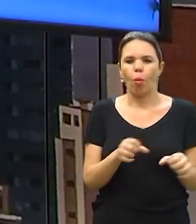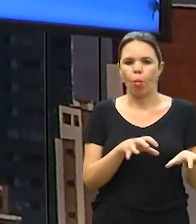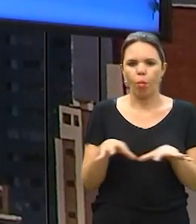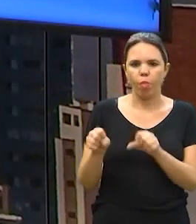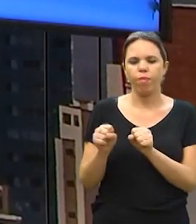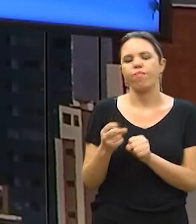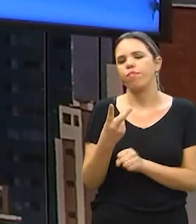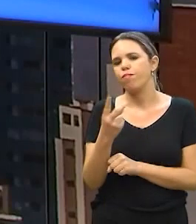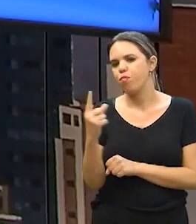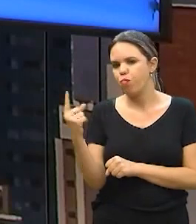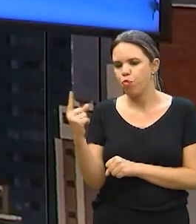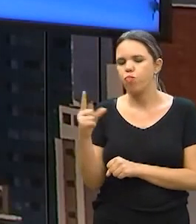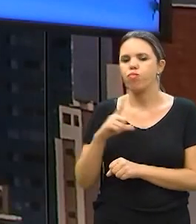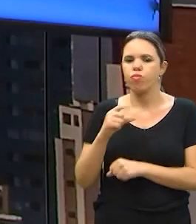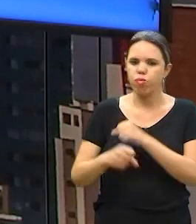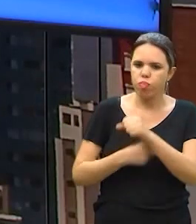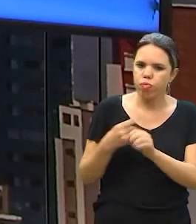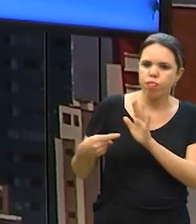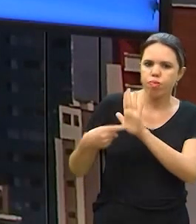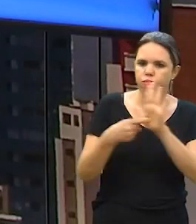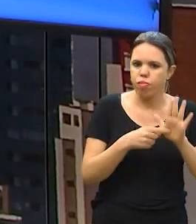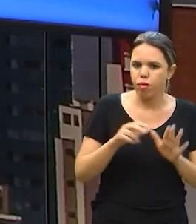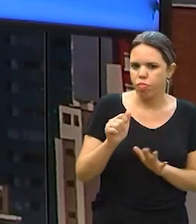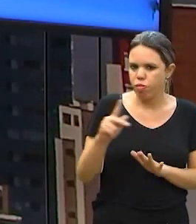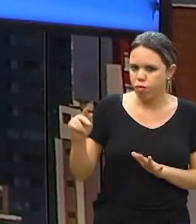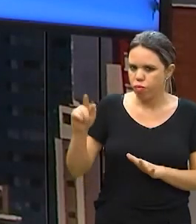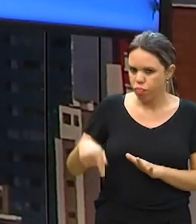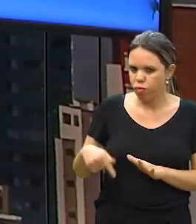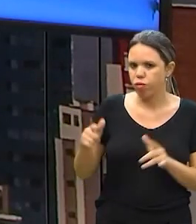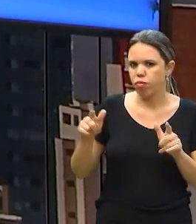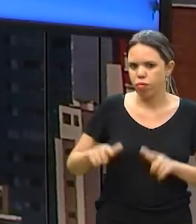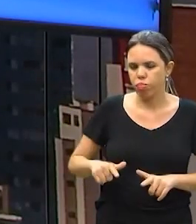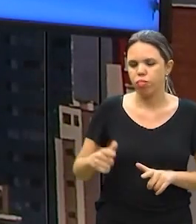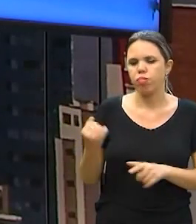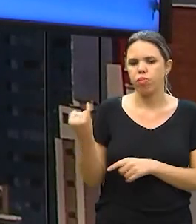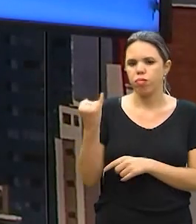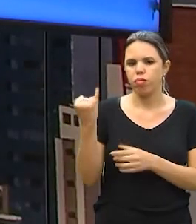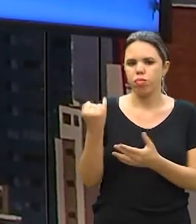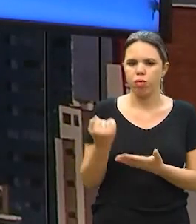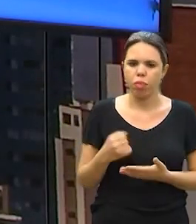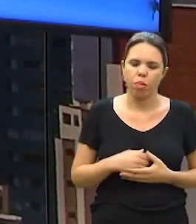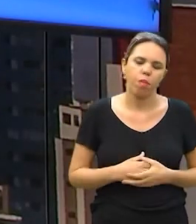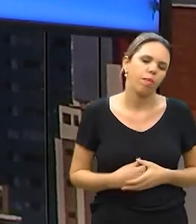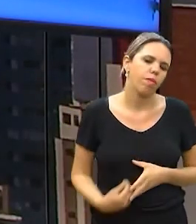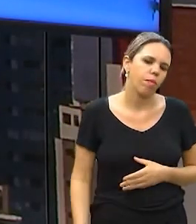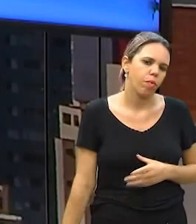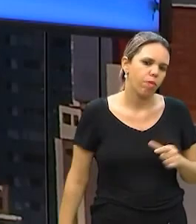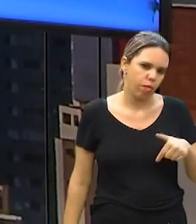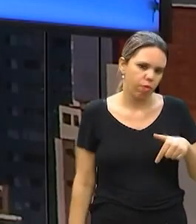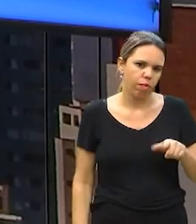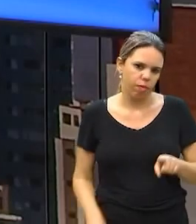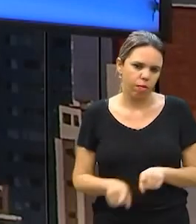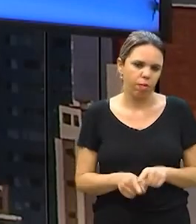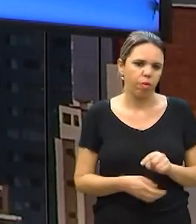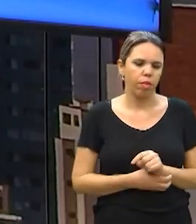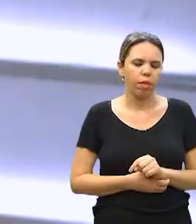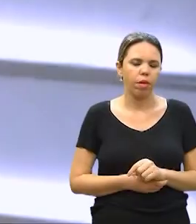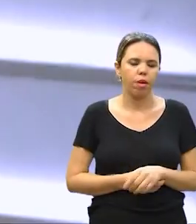enfim. 2021 tem sido um ano que mostrou pra gente que a APA é um braço importantíssimo pra gente também,